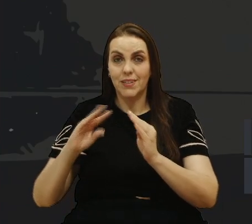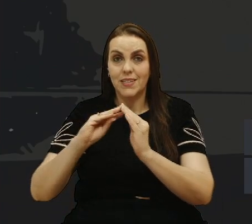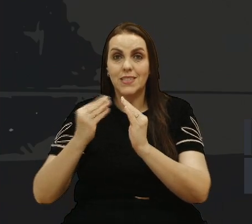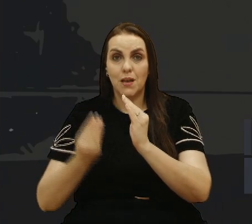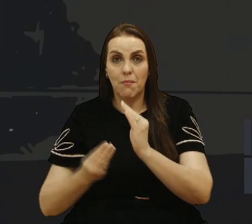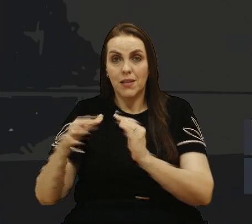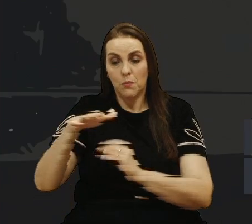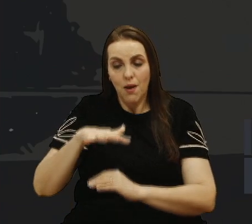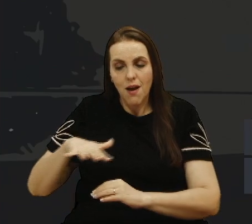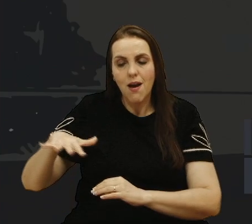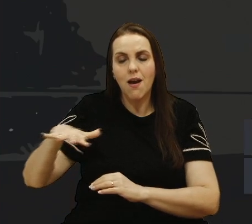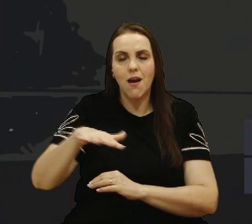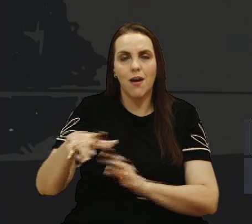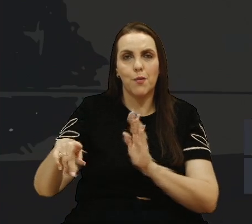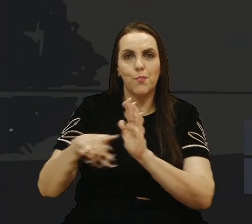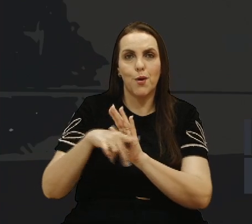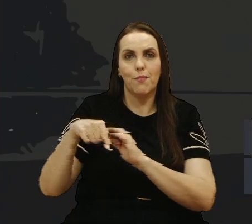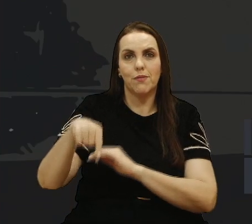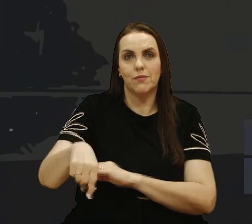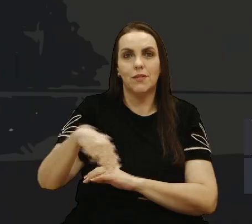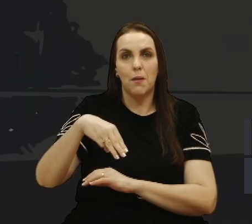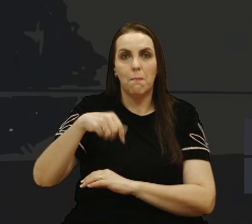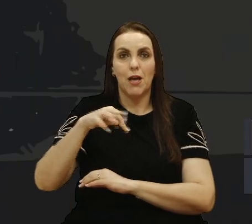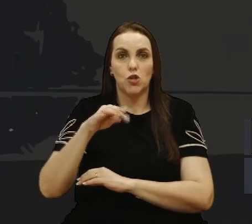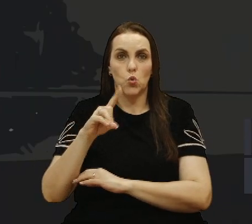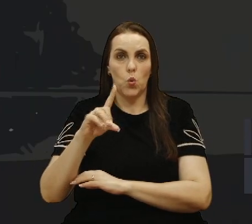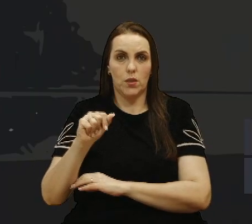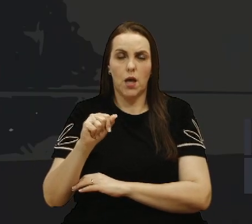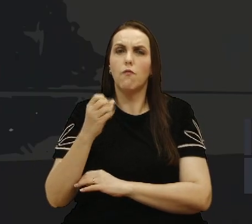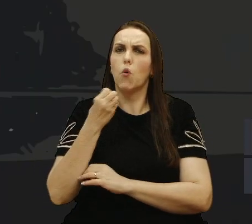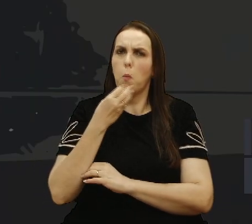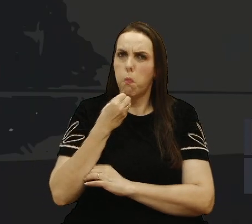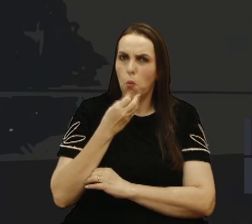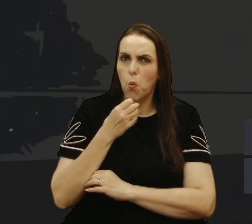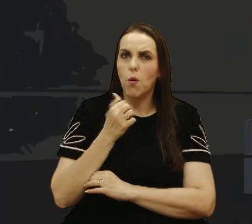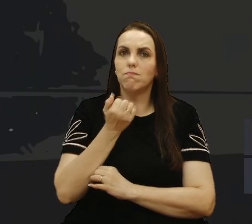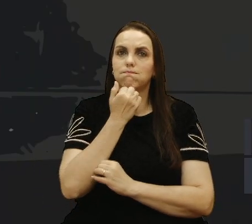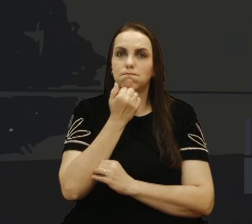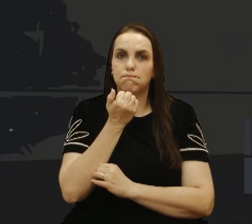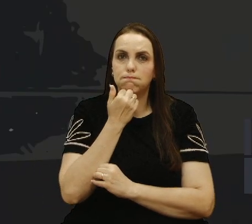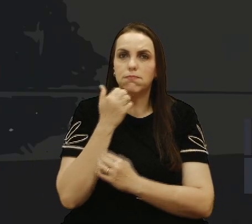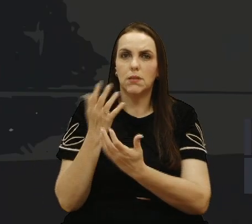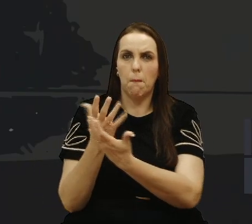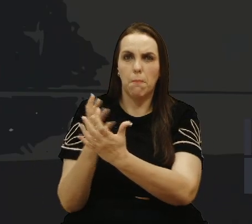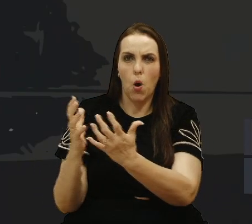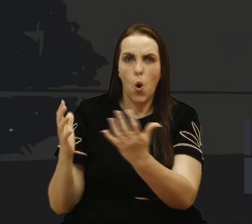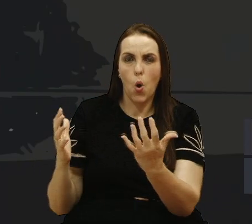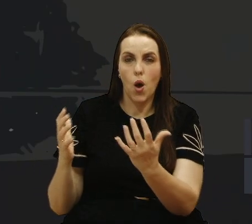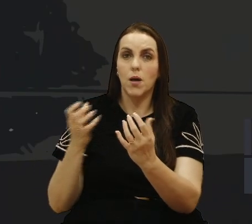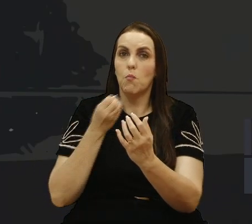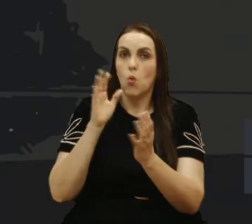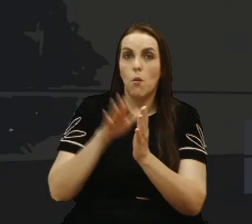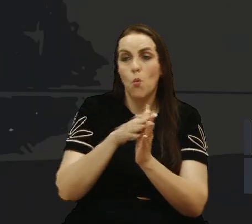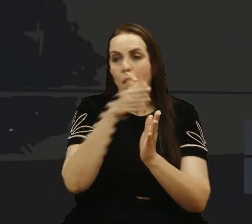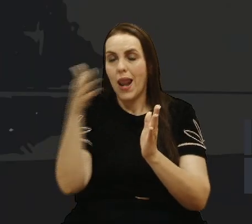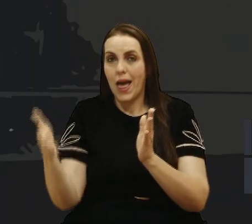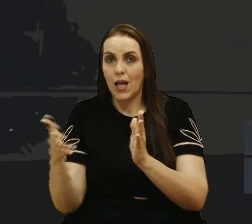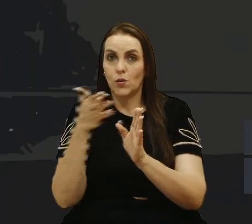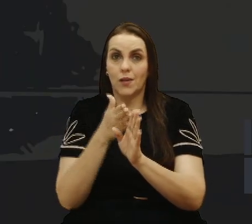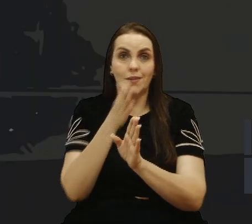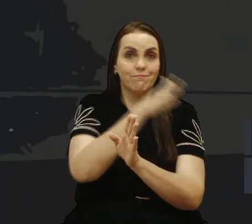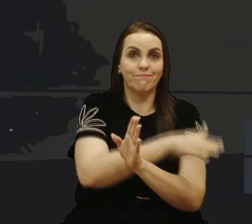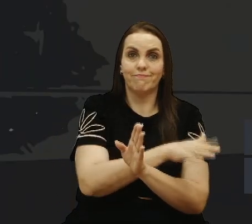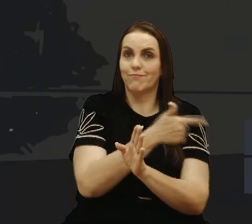área no Machioda. E essa contenção ficou muito boa, porque eles botaram as pedras, jatearam, e ficou muito boa para o outro lado. Para o lado de cá não tem